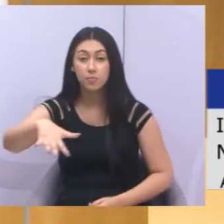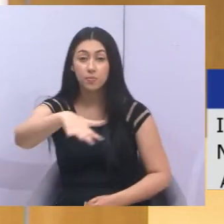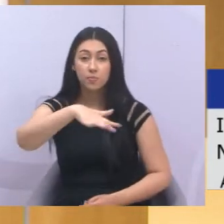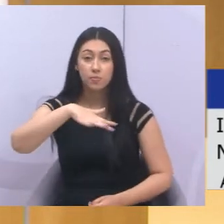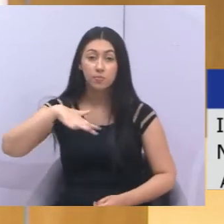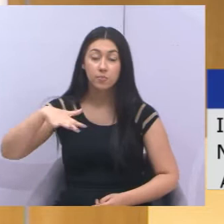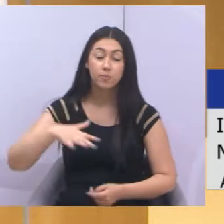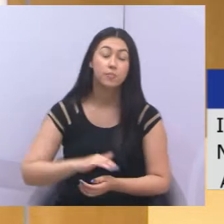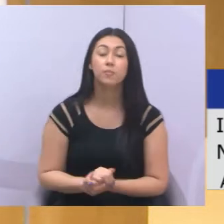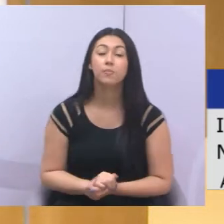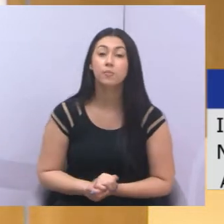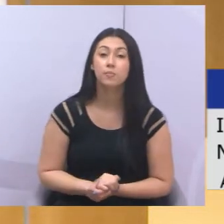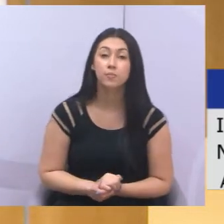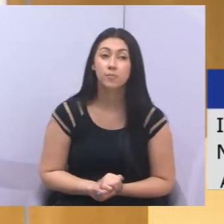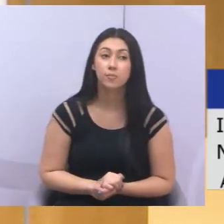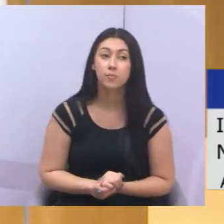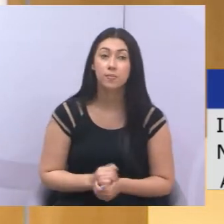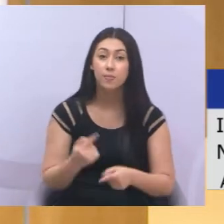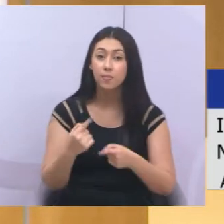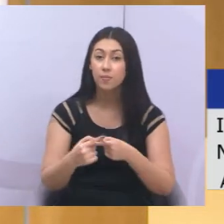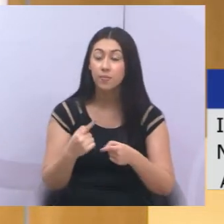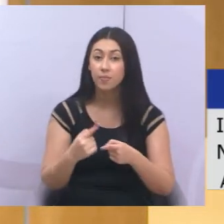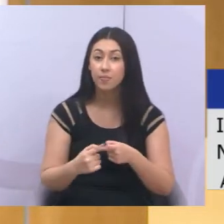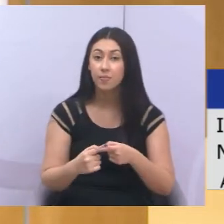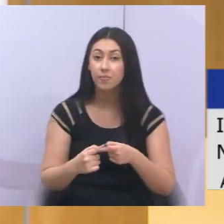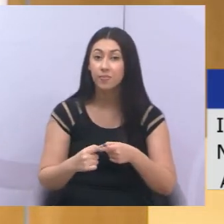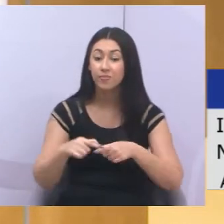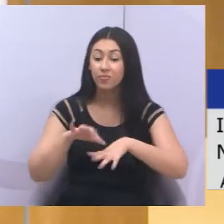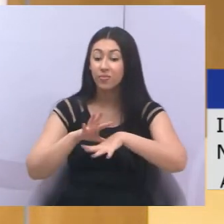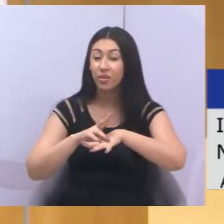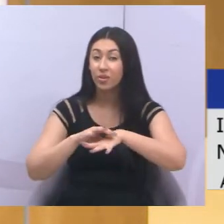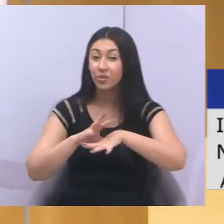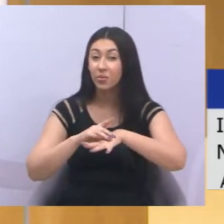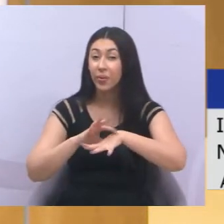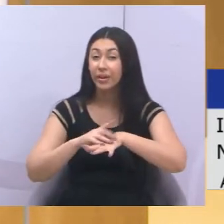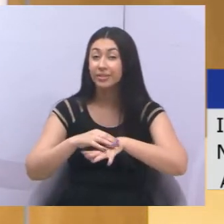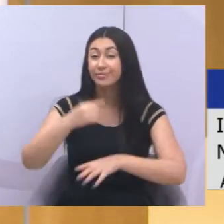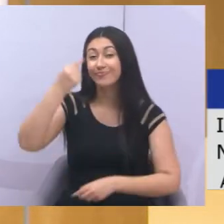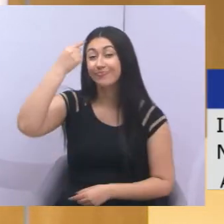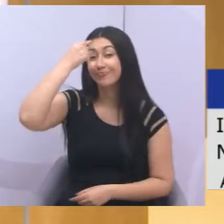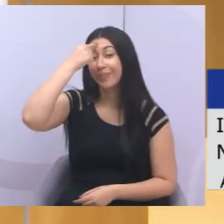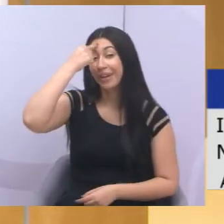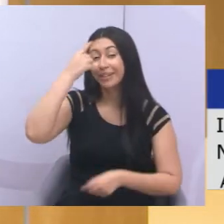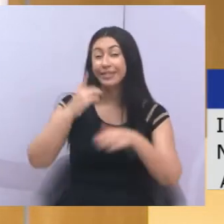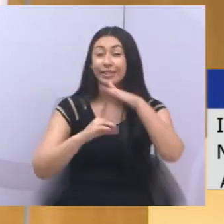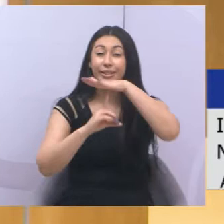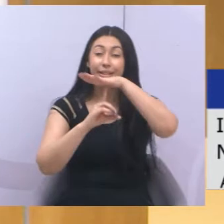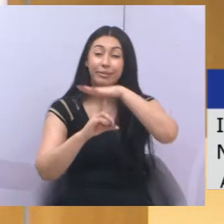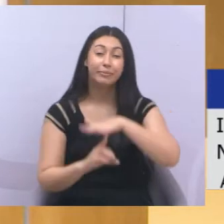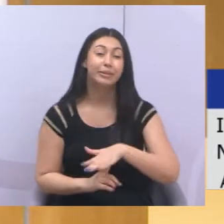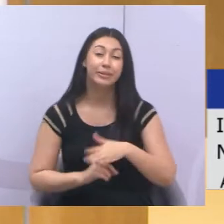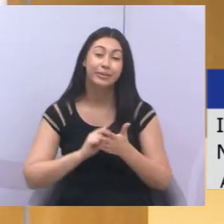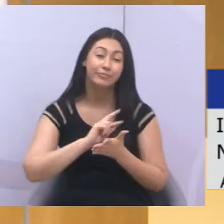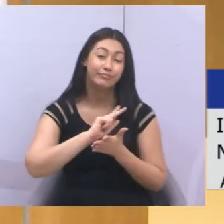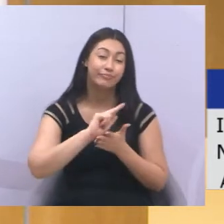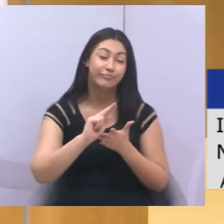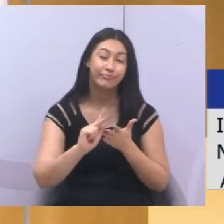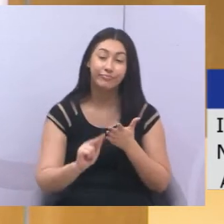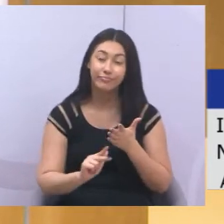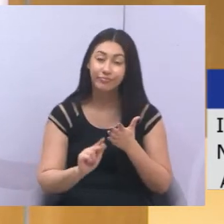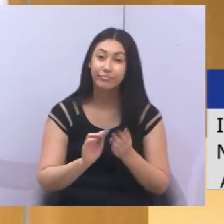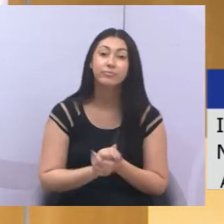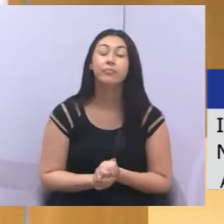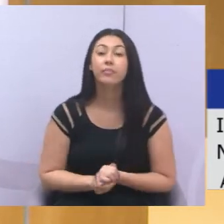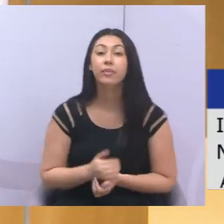essa pandemia, com as doenças da mente, com a depressão e outras doenças. E a